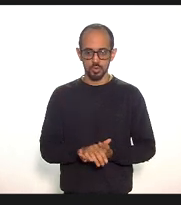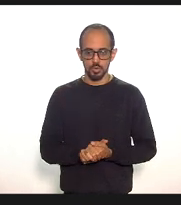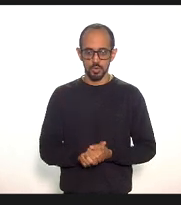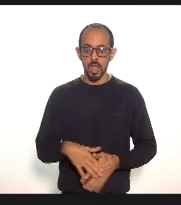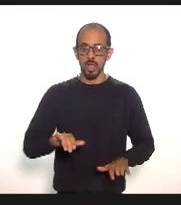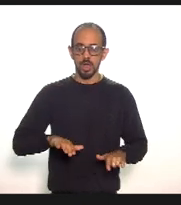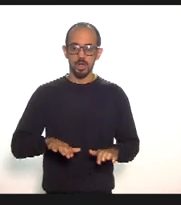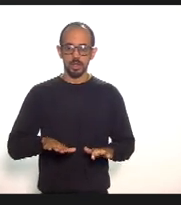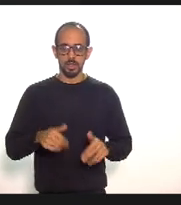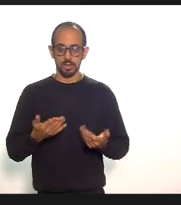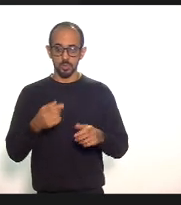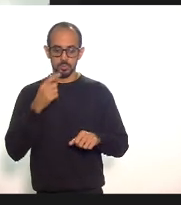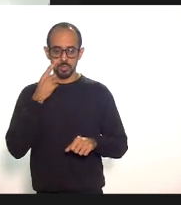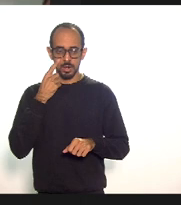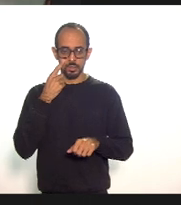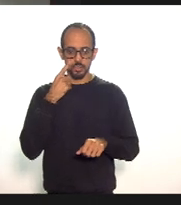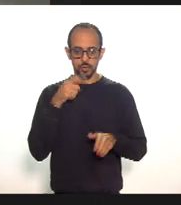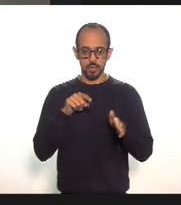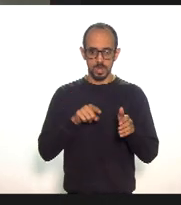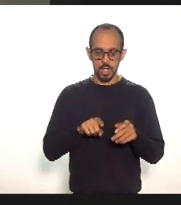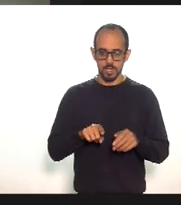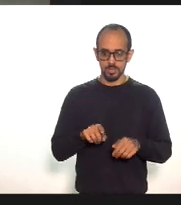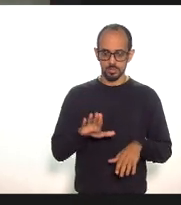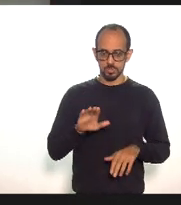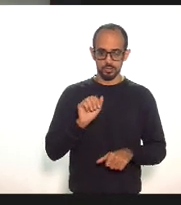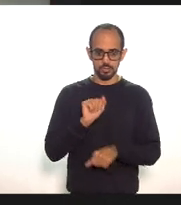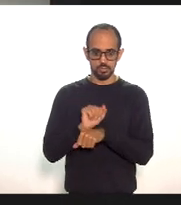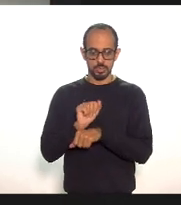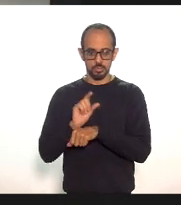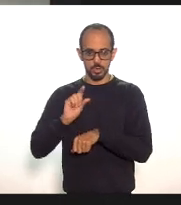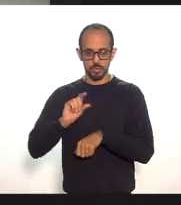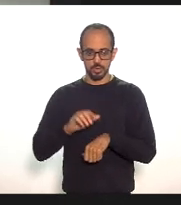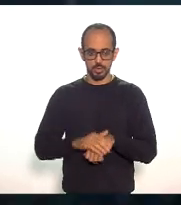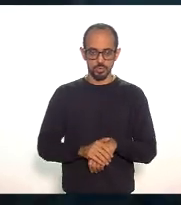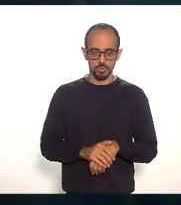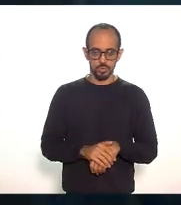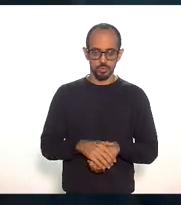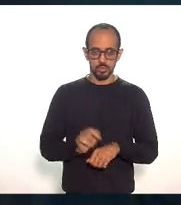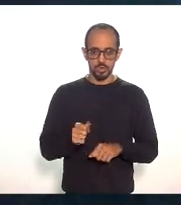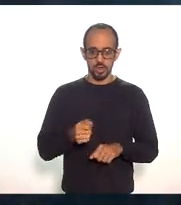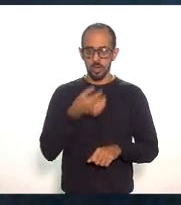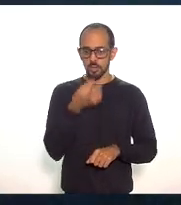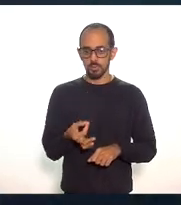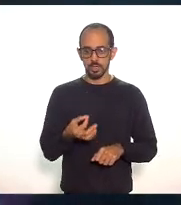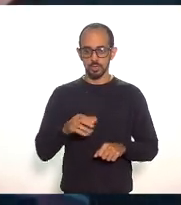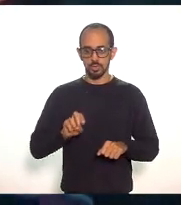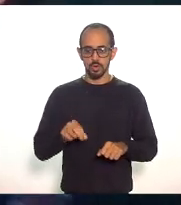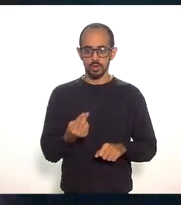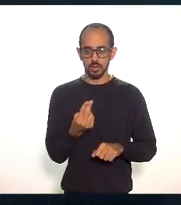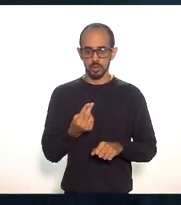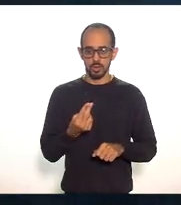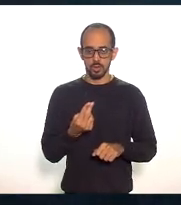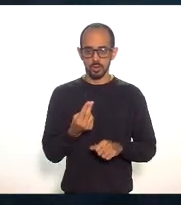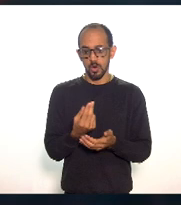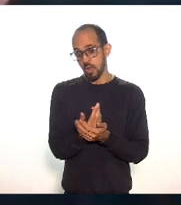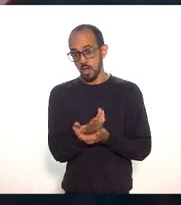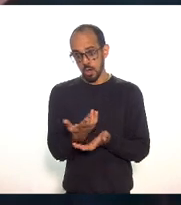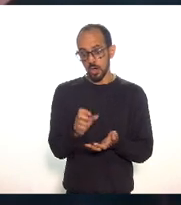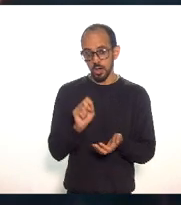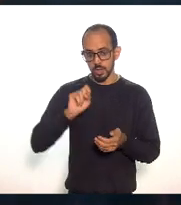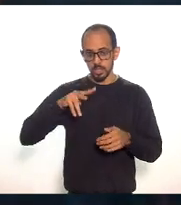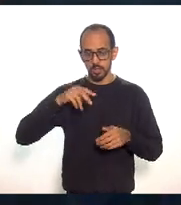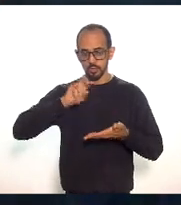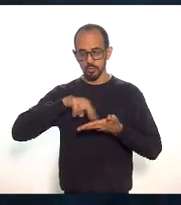Espera aí, eu tenho que achar aqui. Está aqui. É, parecer. Então, tá. Posso ler, então, presidente